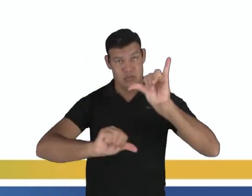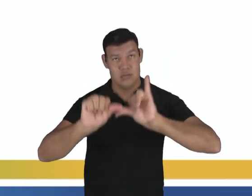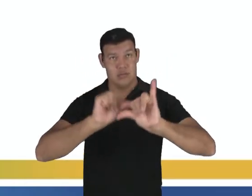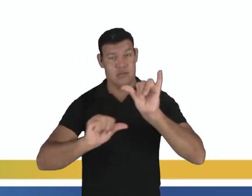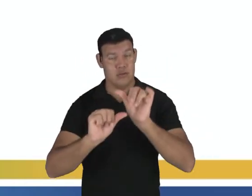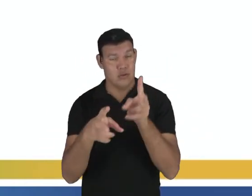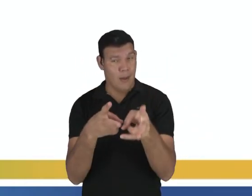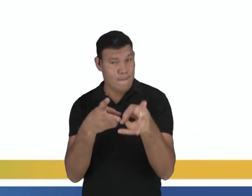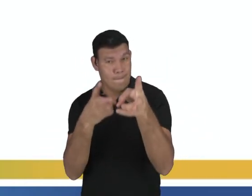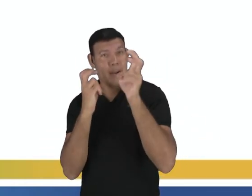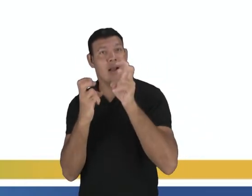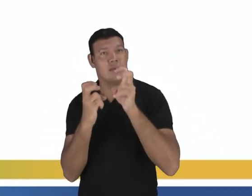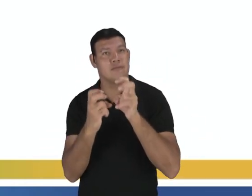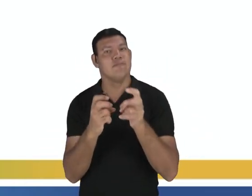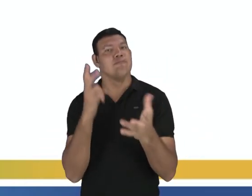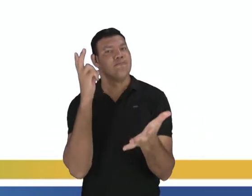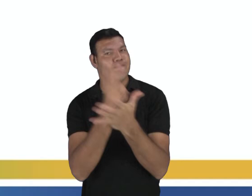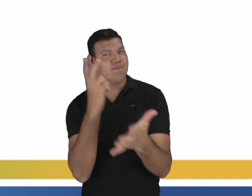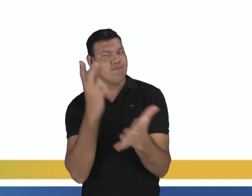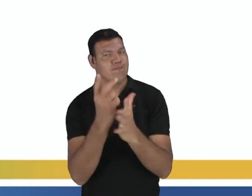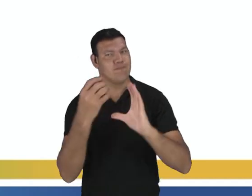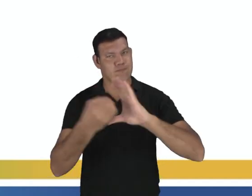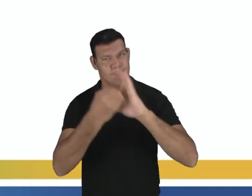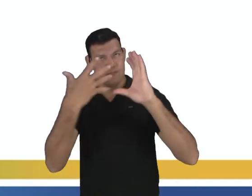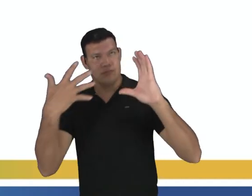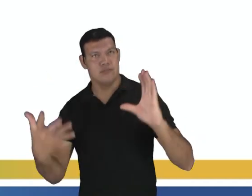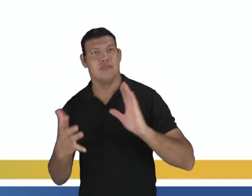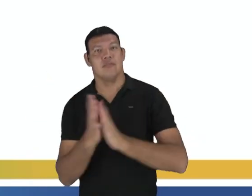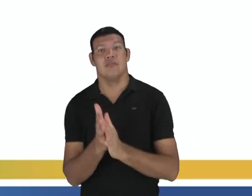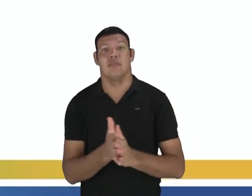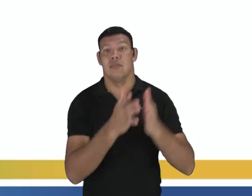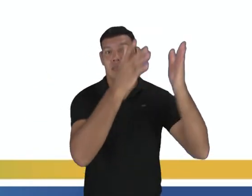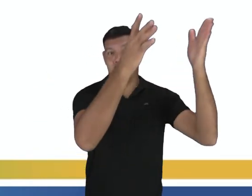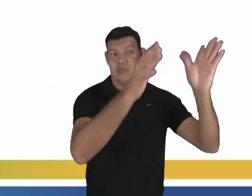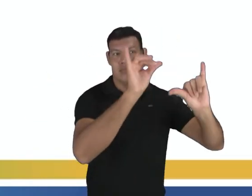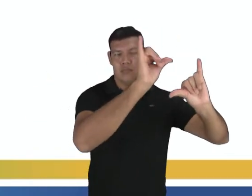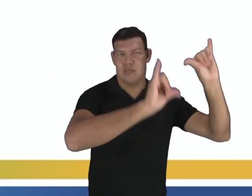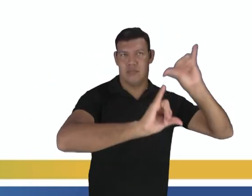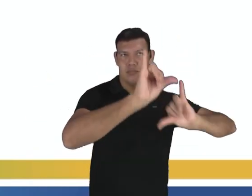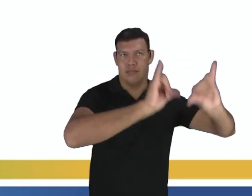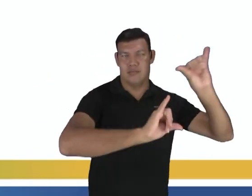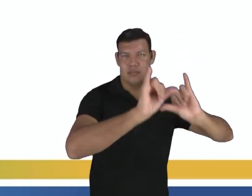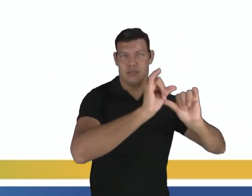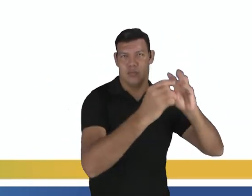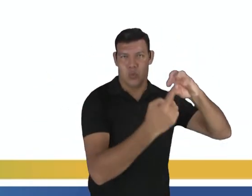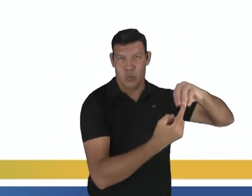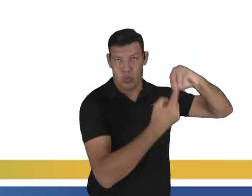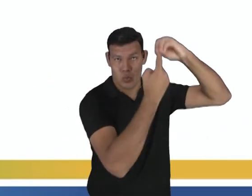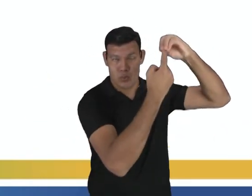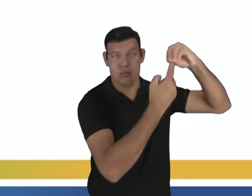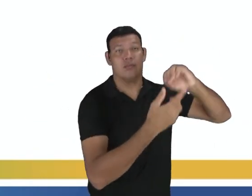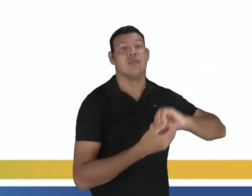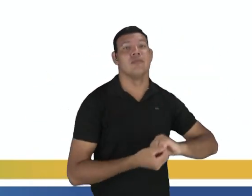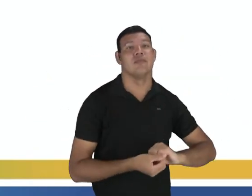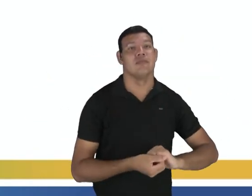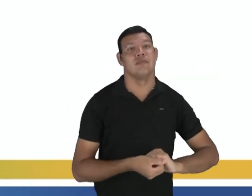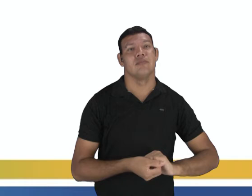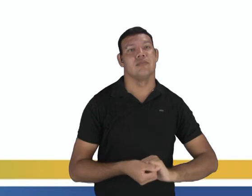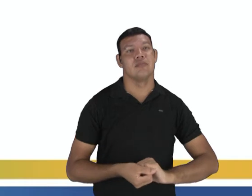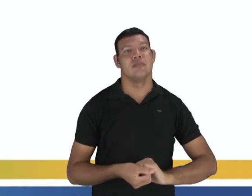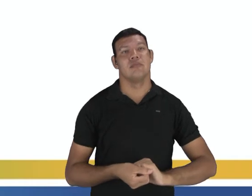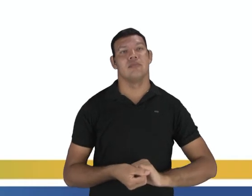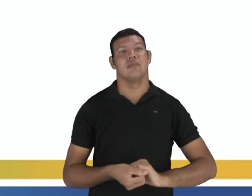pode visualizar a mesma característica. Lado dos reagentes, ó, somente uma substância, somente